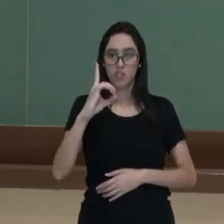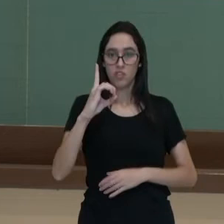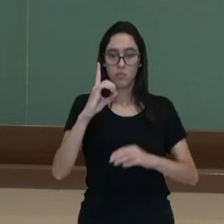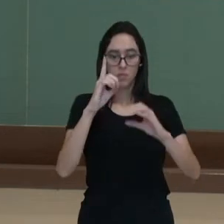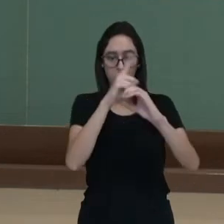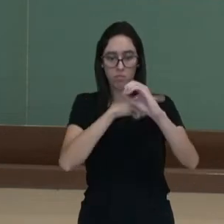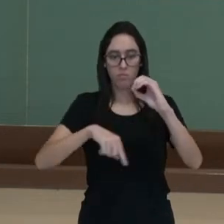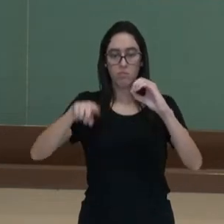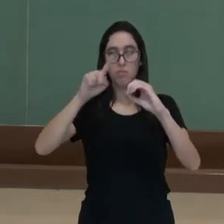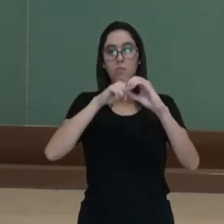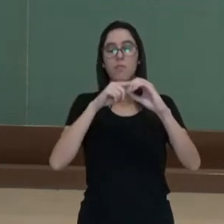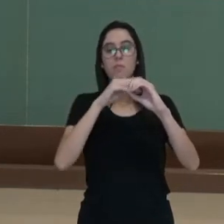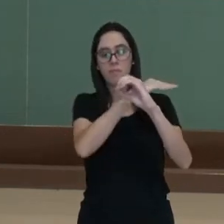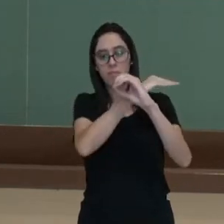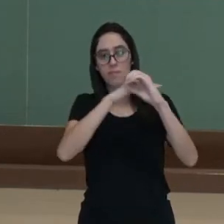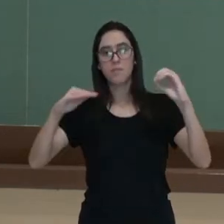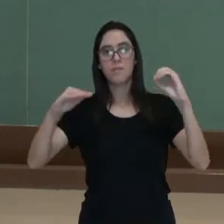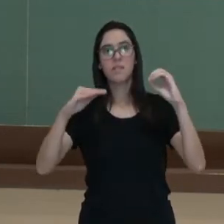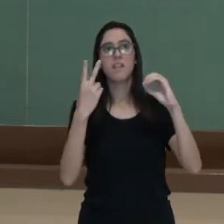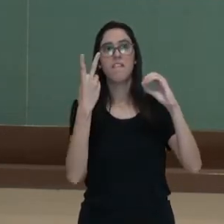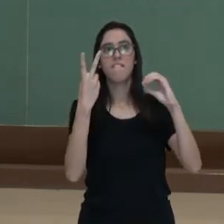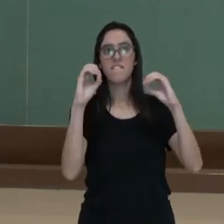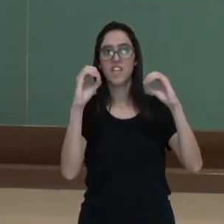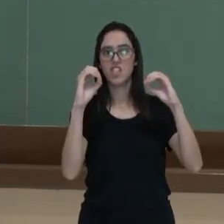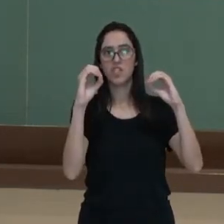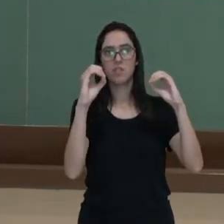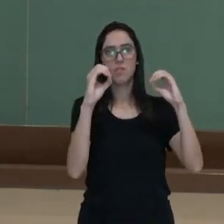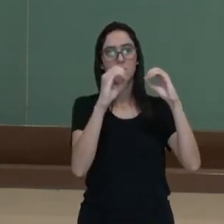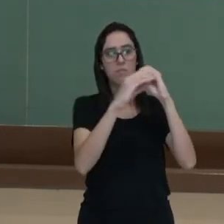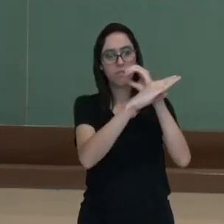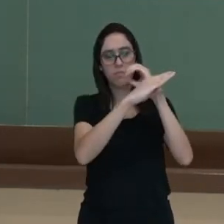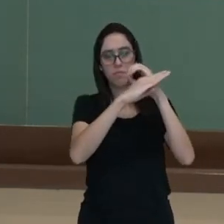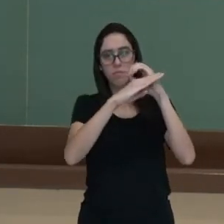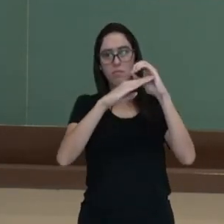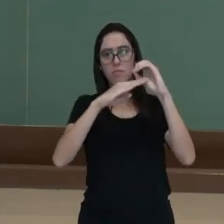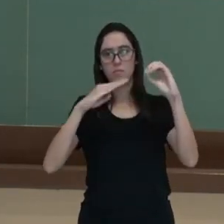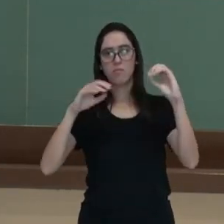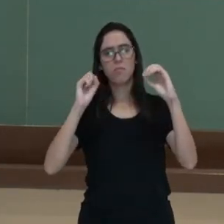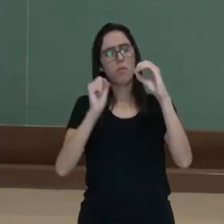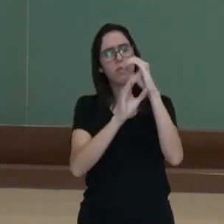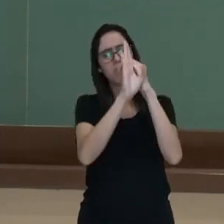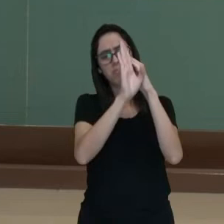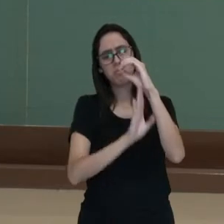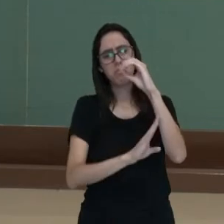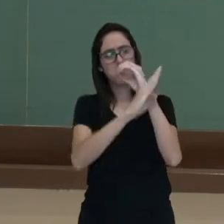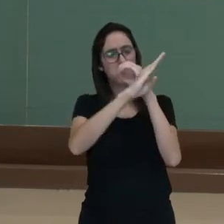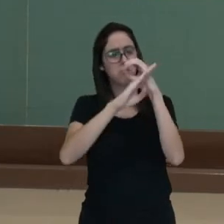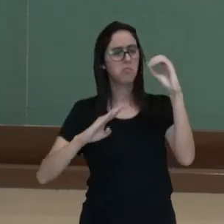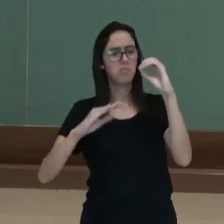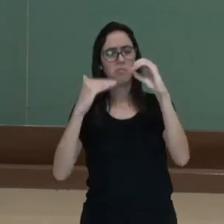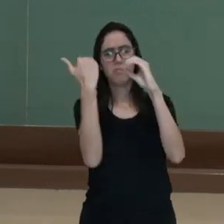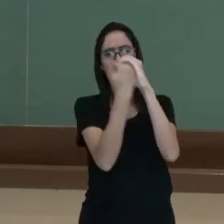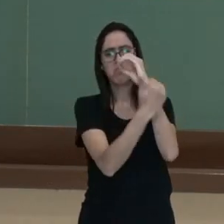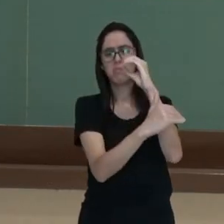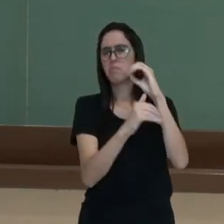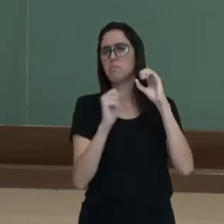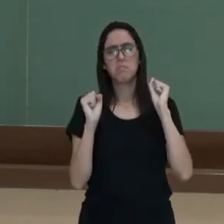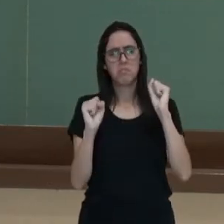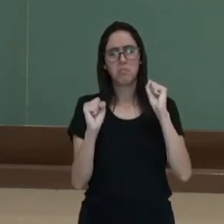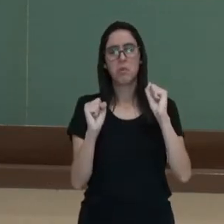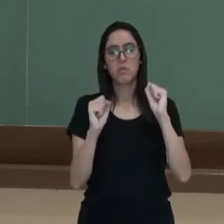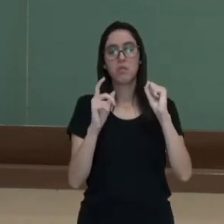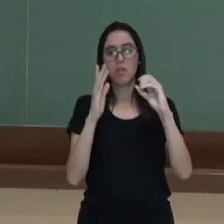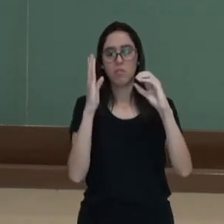mede 20 centímetros. Então, o diâmetro é essa linha aqui, ó, que atravessa o centro, tá? Pode ser inclinada, pode ser do jeito que for, tem que passar pelo centro.